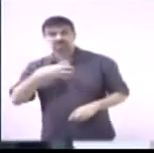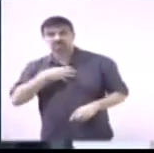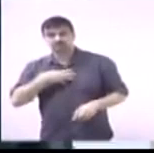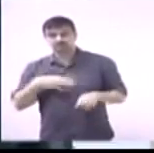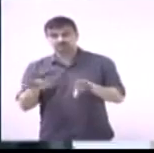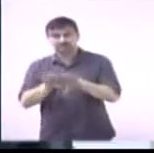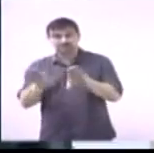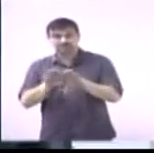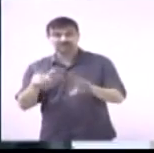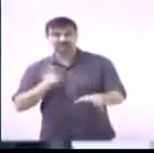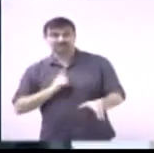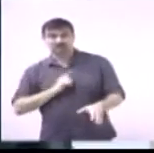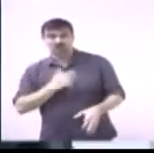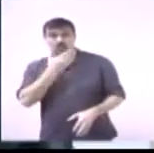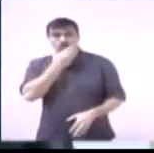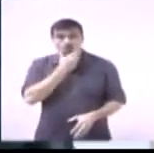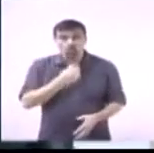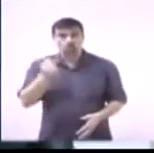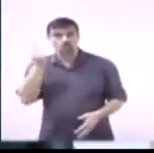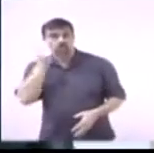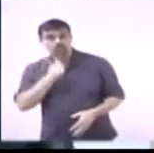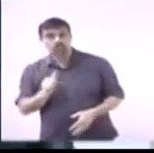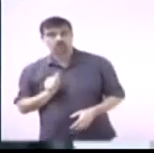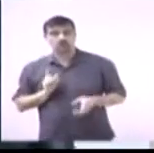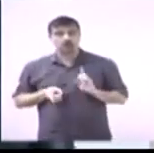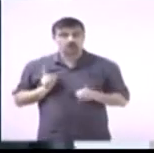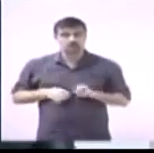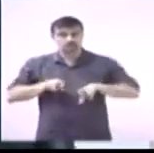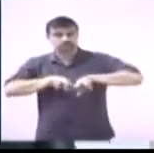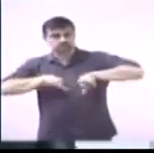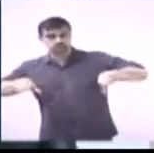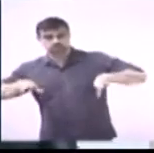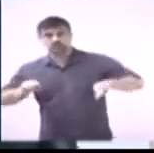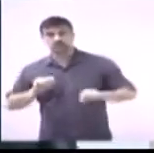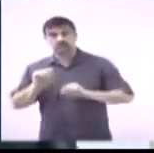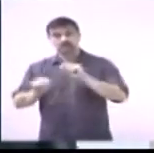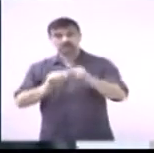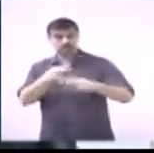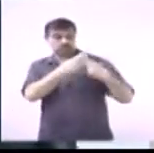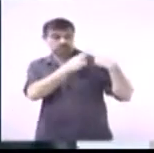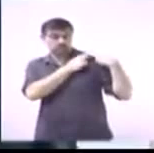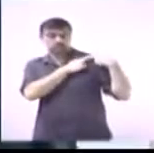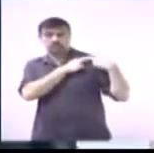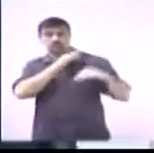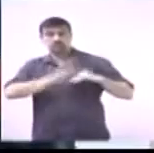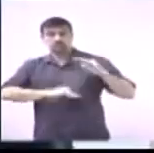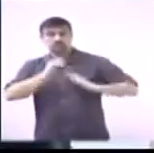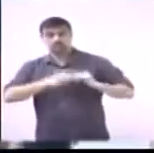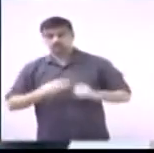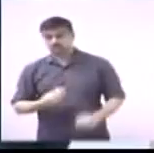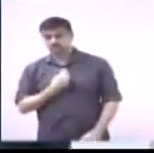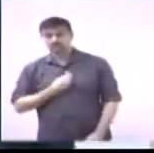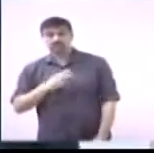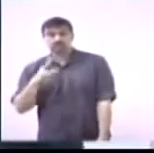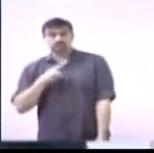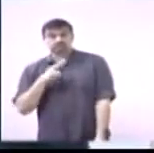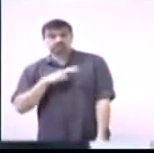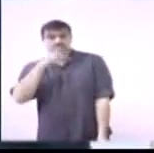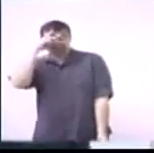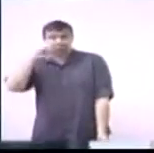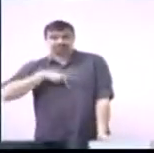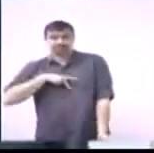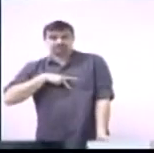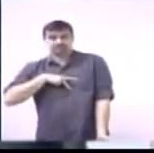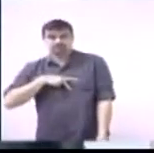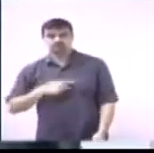comportamentos existentes. Mesmo porque eu entendo que cada um é responsável pelos seus atos. E aí eu resgato, para concluir